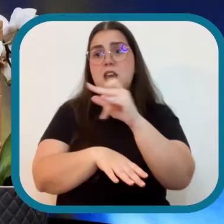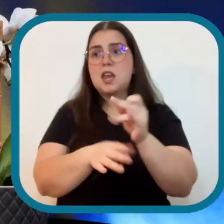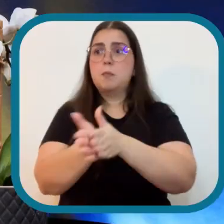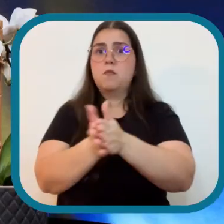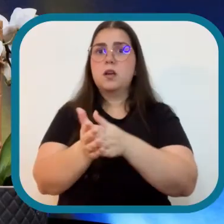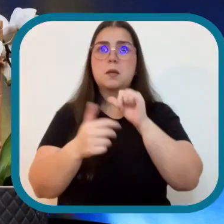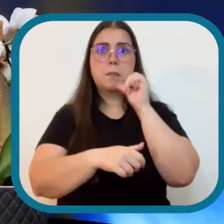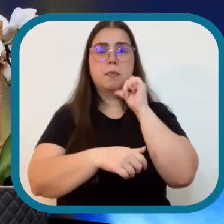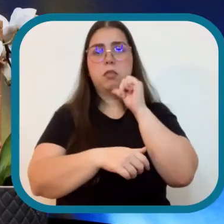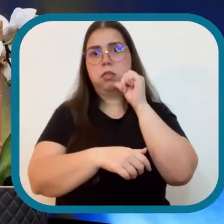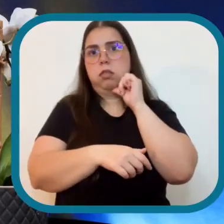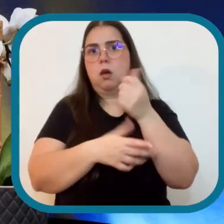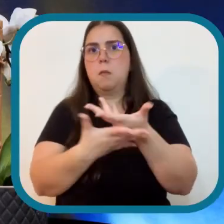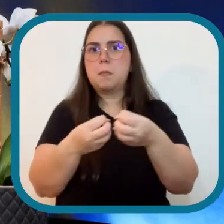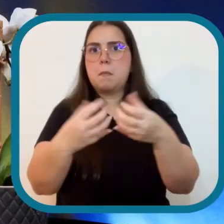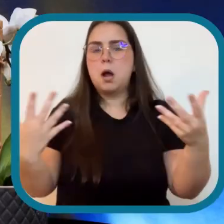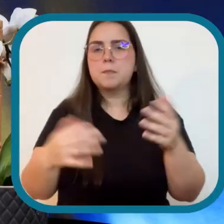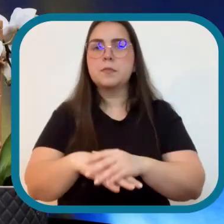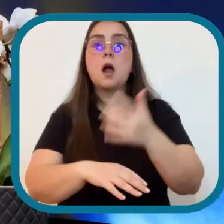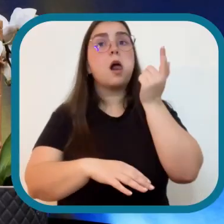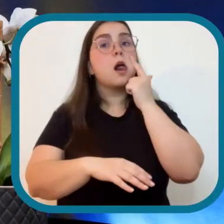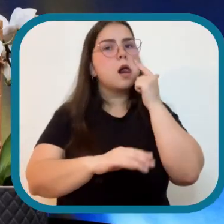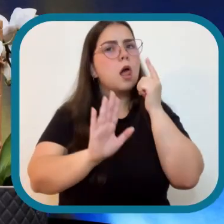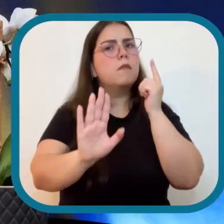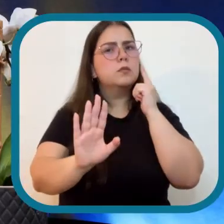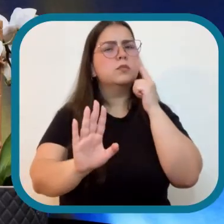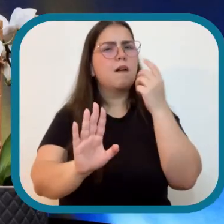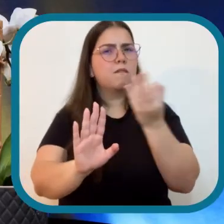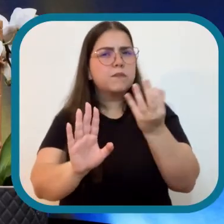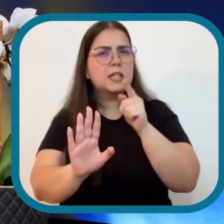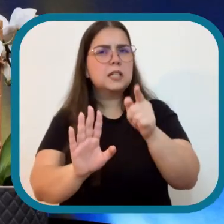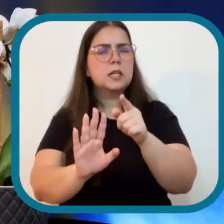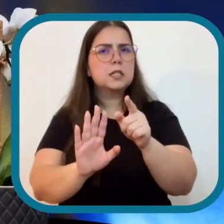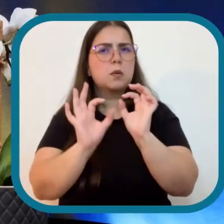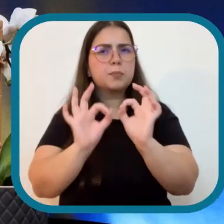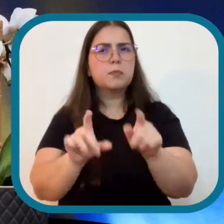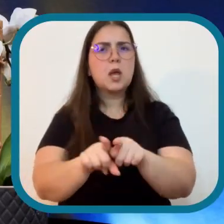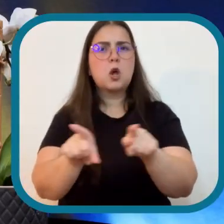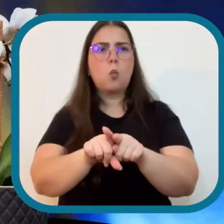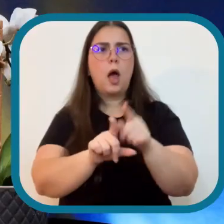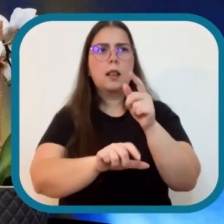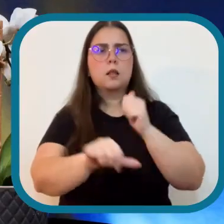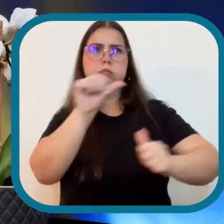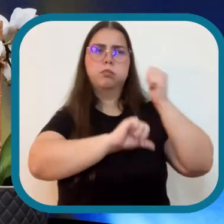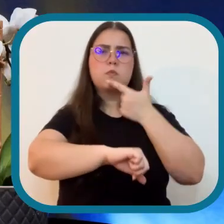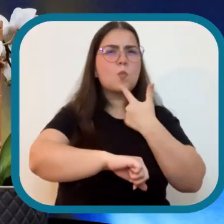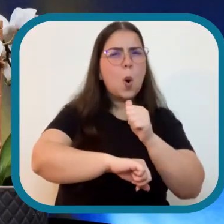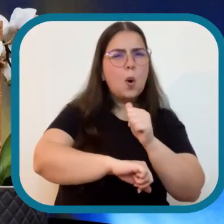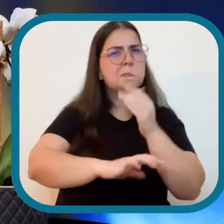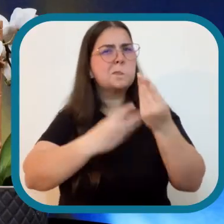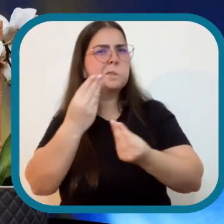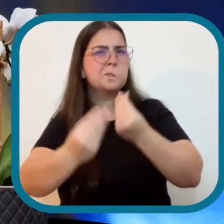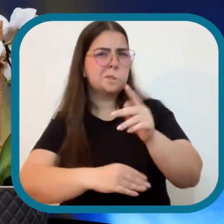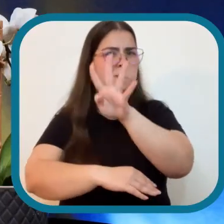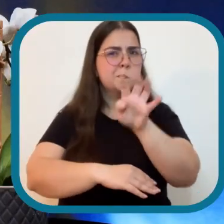artificial? Enfim, vamos ainda ver se isto, a inteligência artificial é de facto tão totalmente irreversível assim. Não nos podemos esquecer de que há uma história